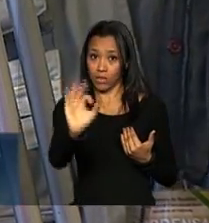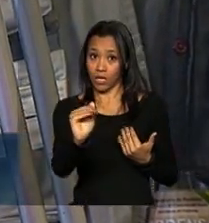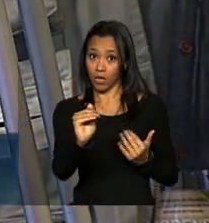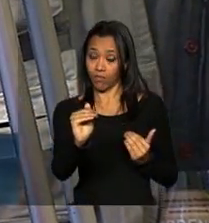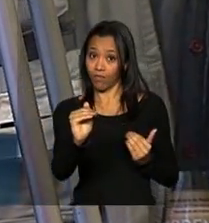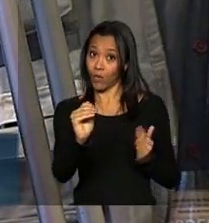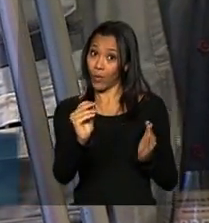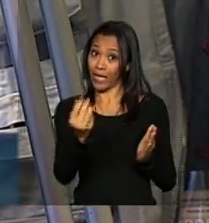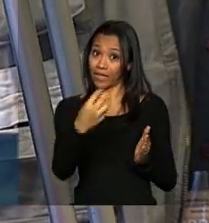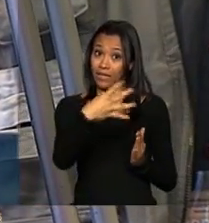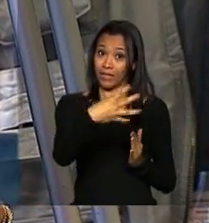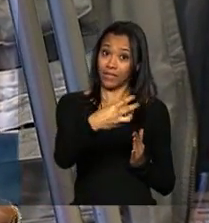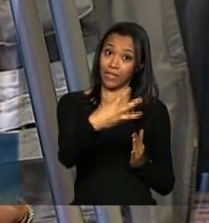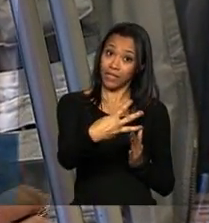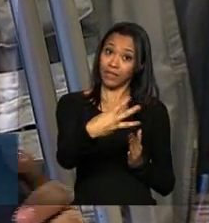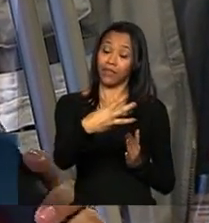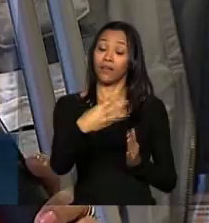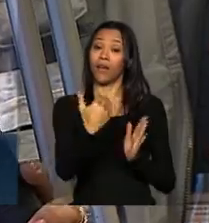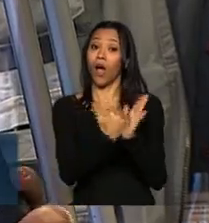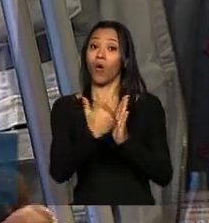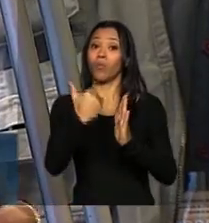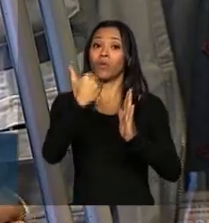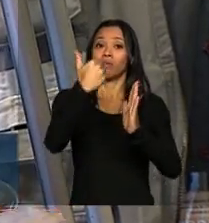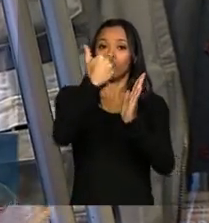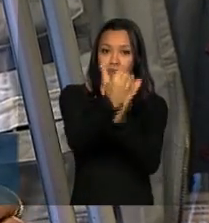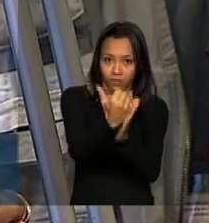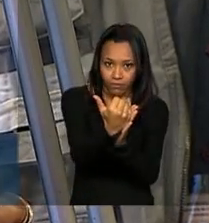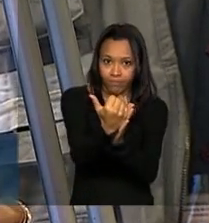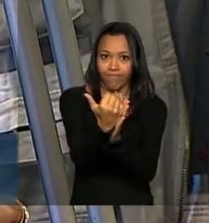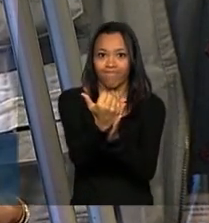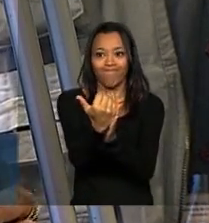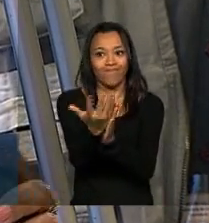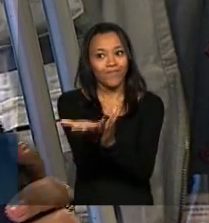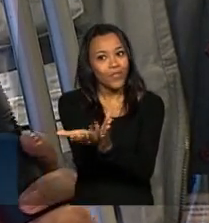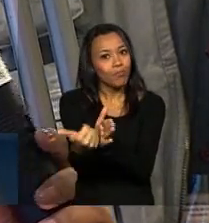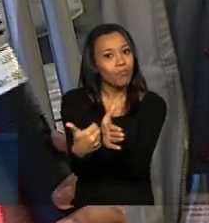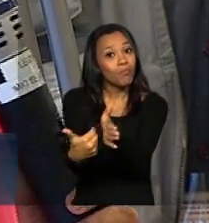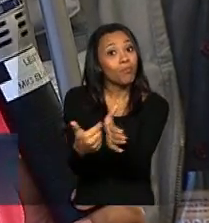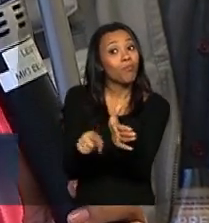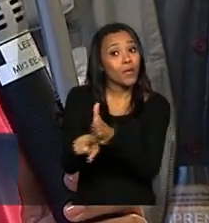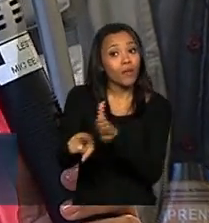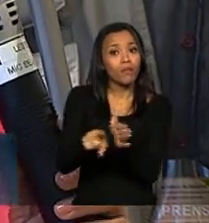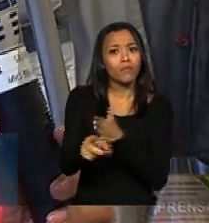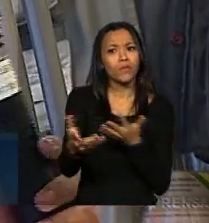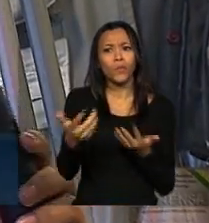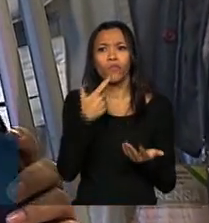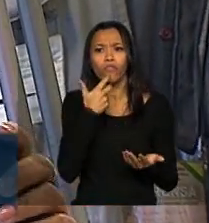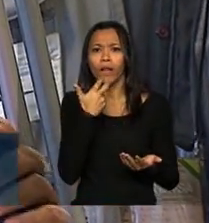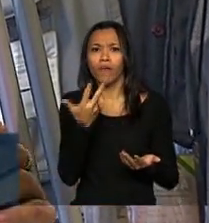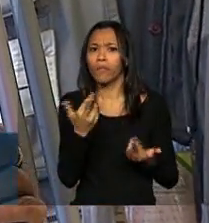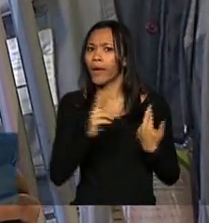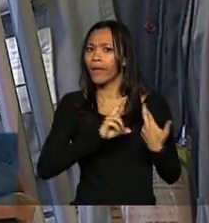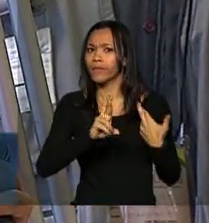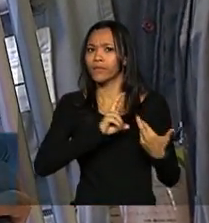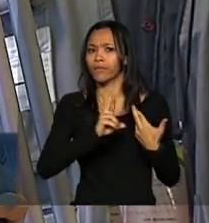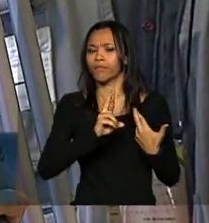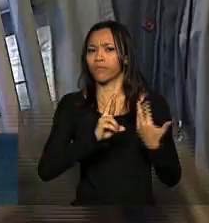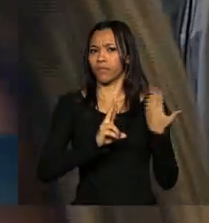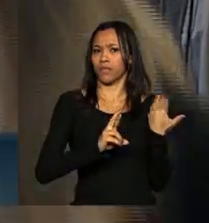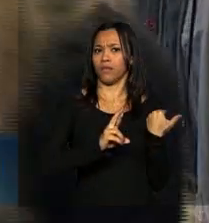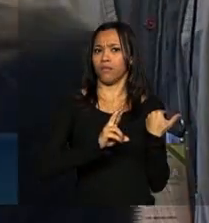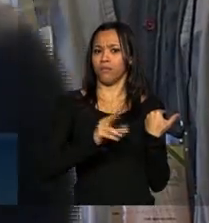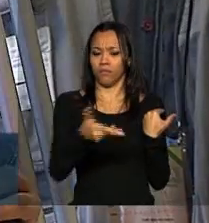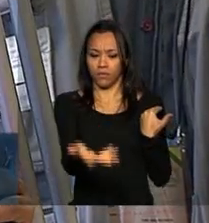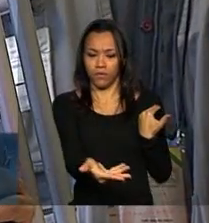8,75%. Ou seja, 34,6% de aumento nos juros. E eu gostaria que a senhora fizesse uma correlação entre